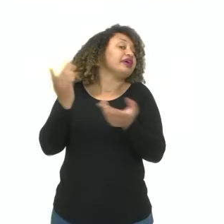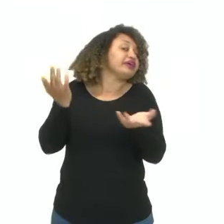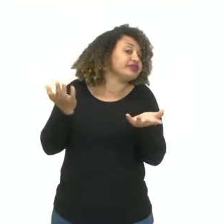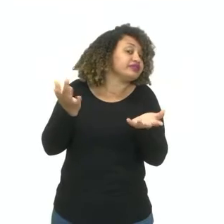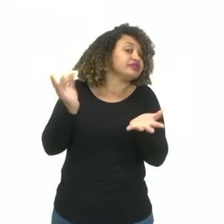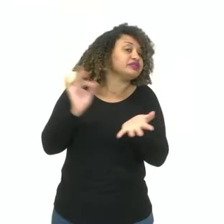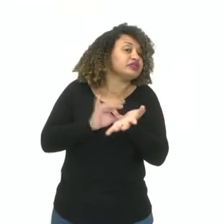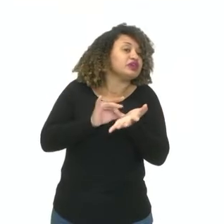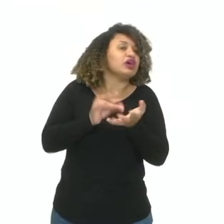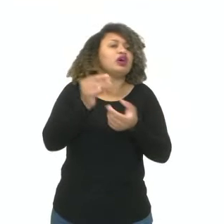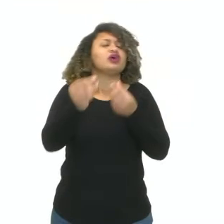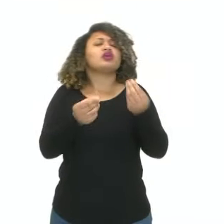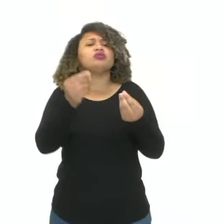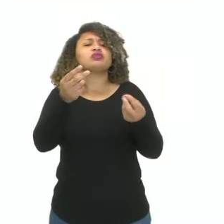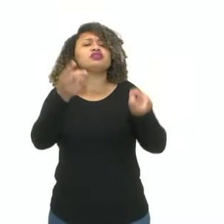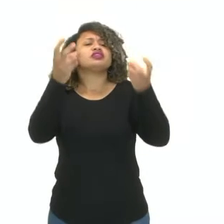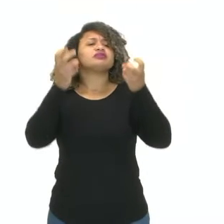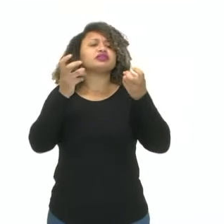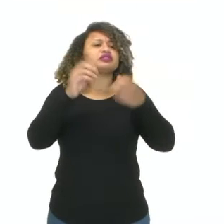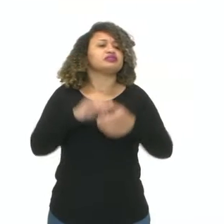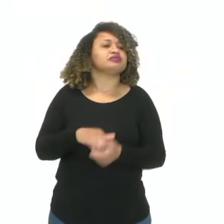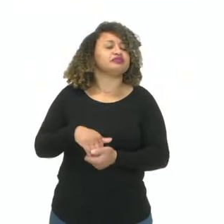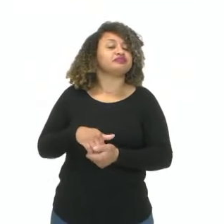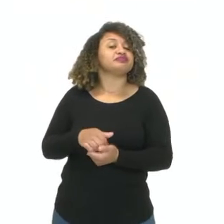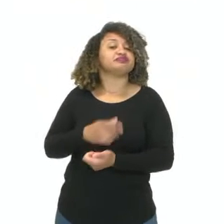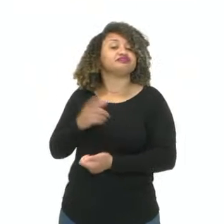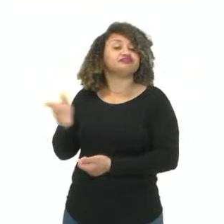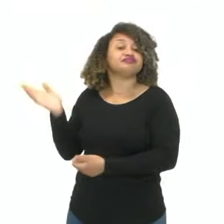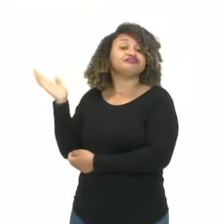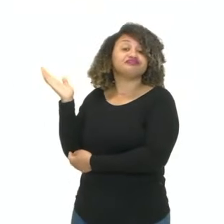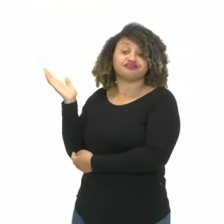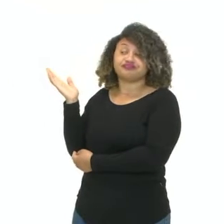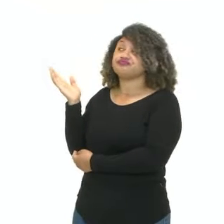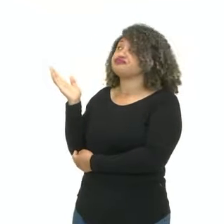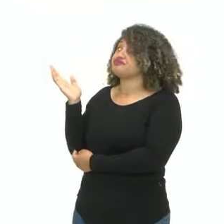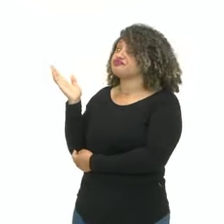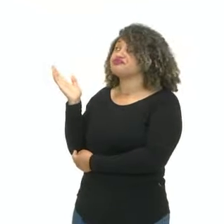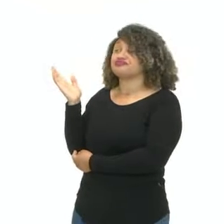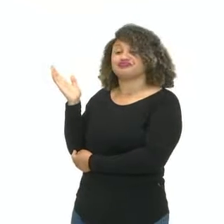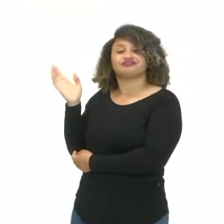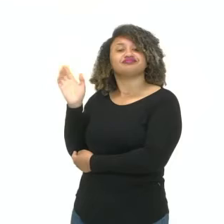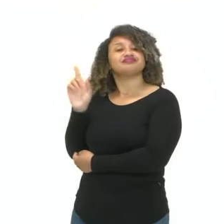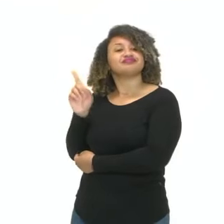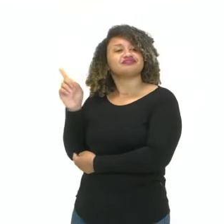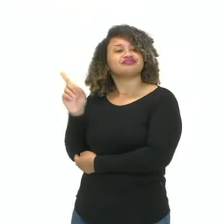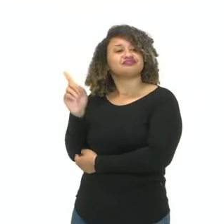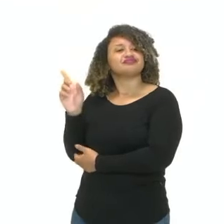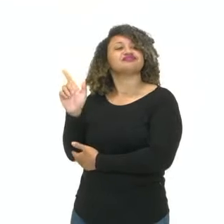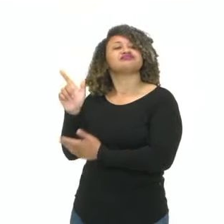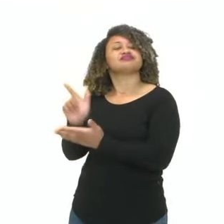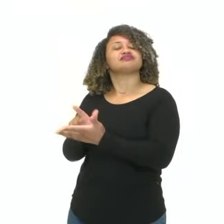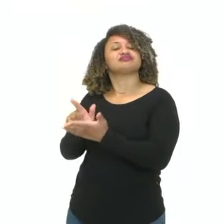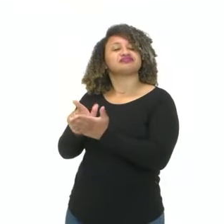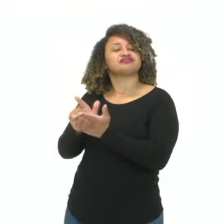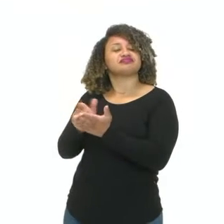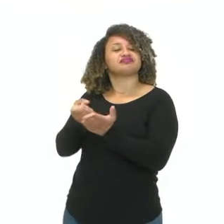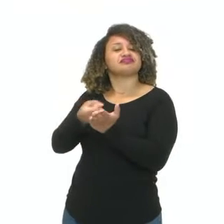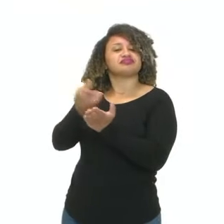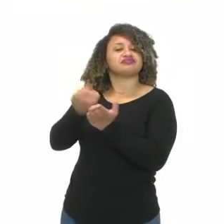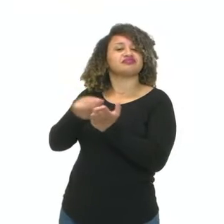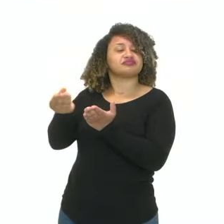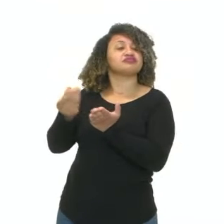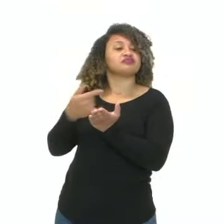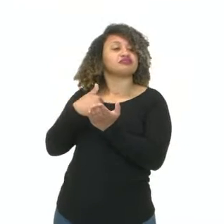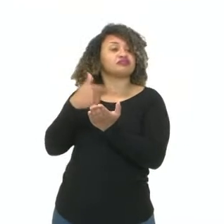Como você deduziu isso? Estamos falando deste panfleto, né? Que eu chamei a atenção inicialmente